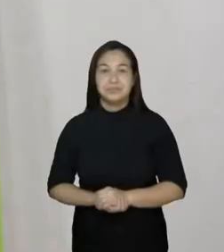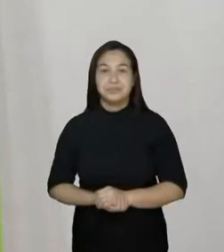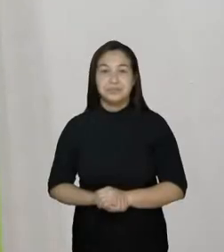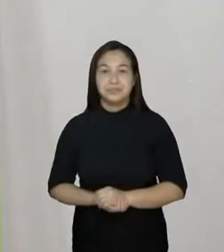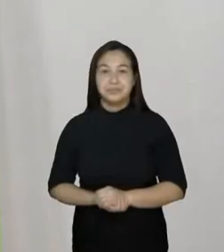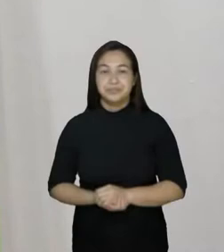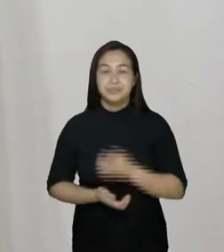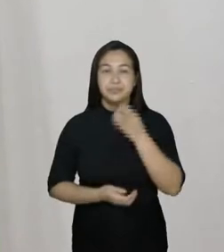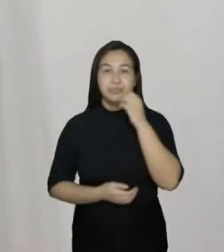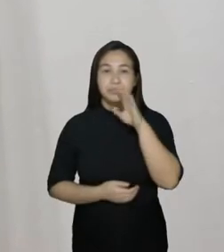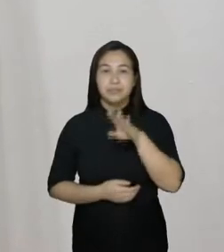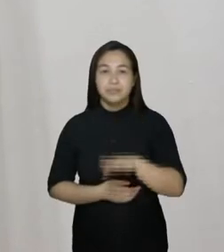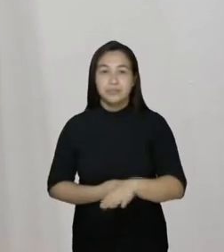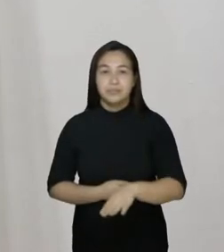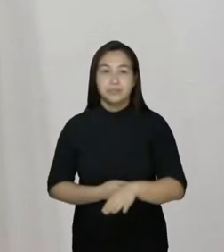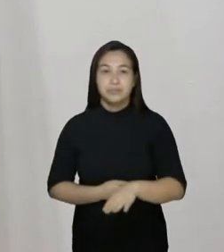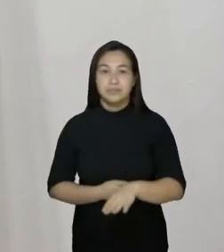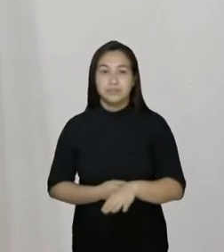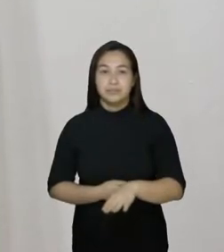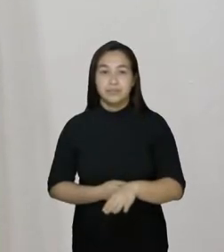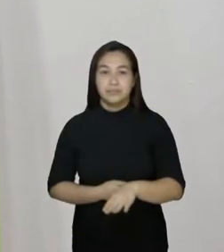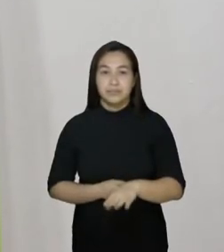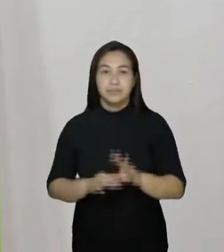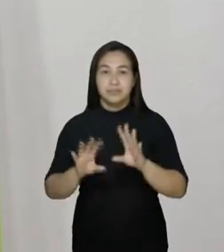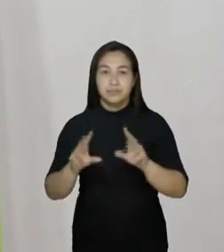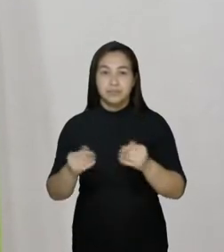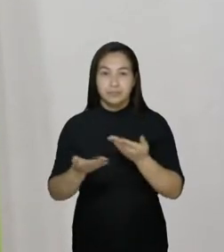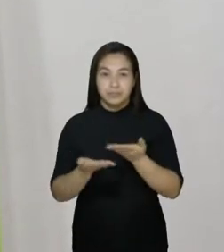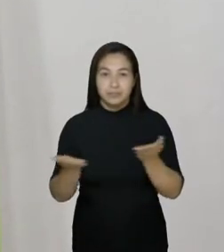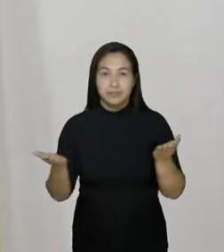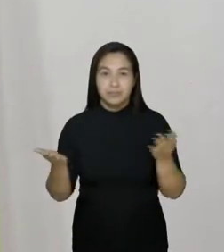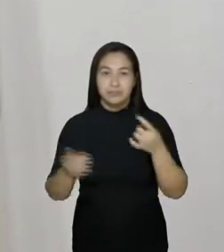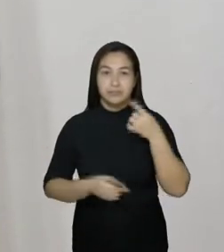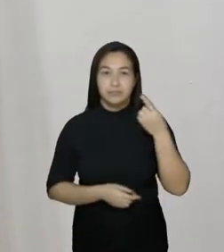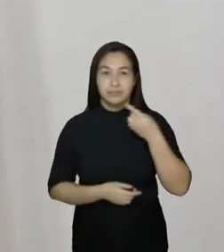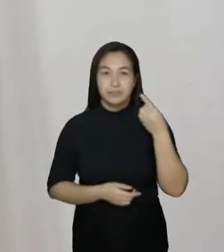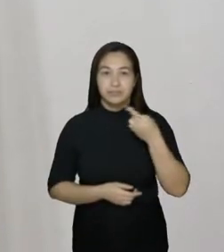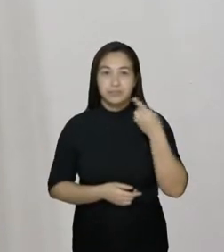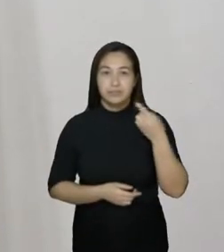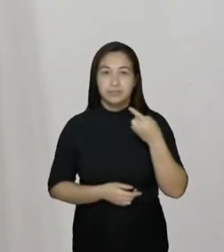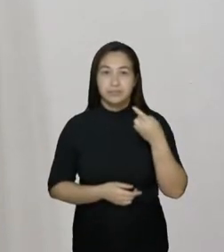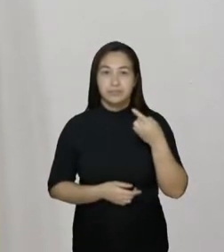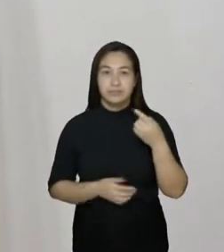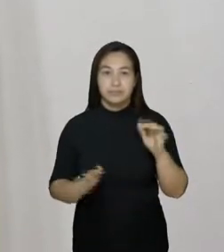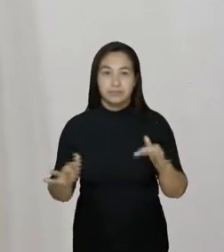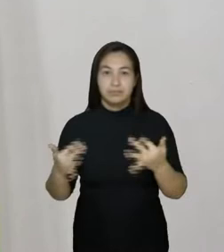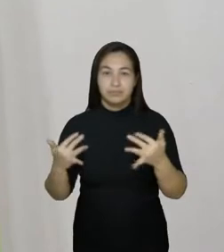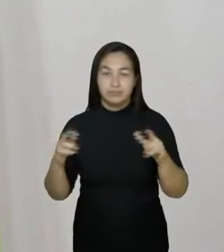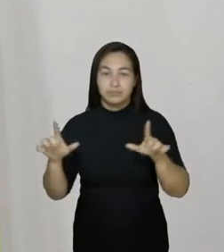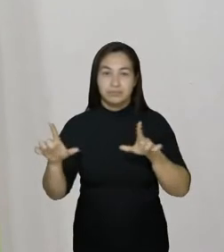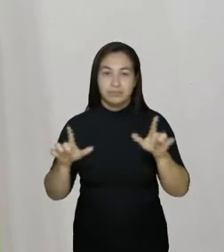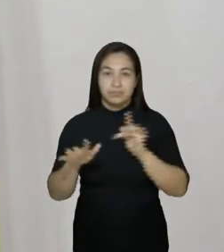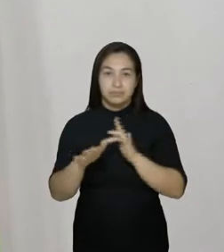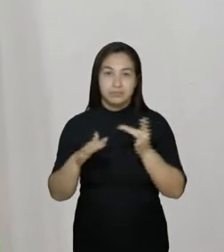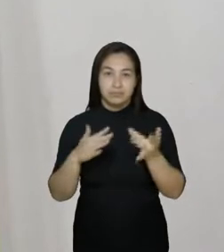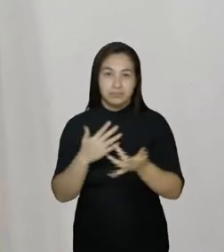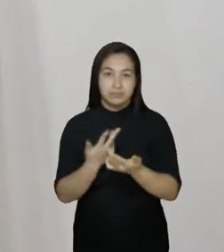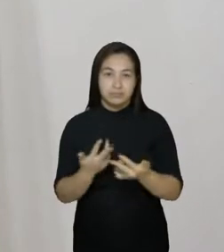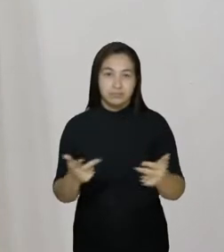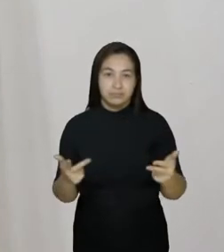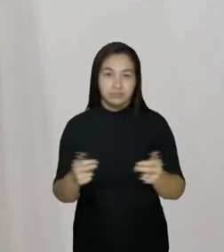Boa tarde a todos os deputados, boa tarde a todos aqueles que nos acompanham pelas redes